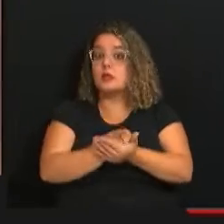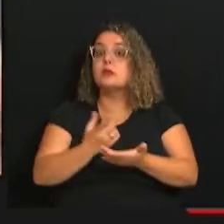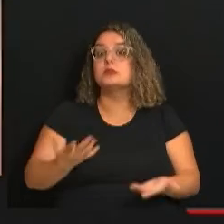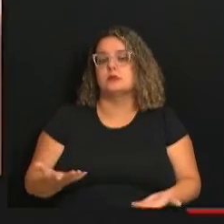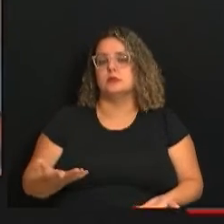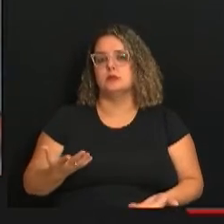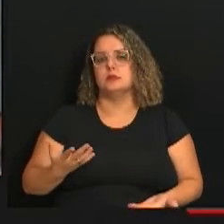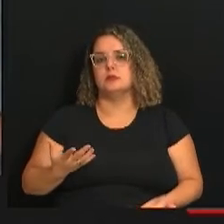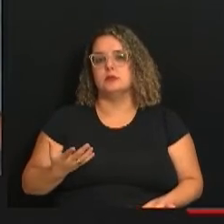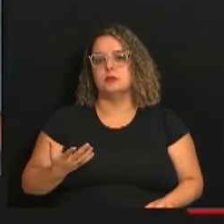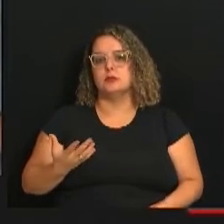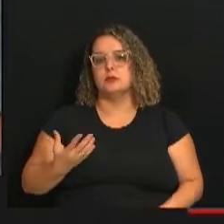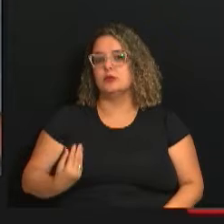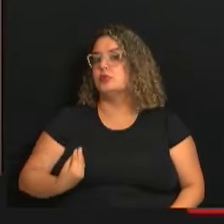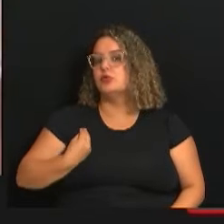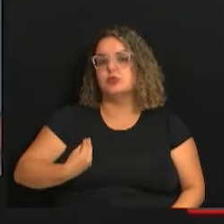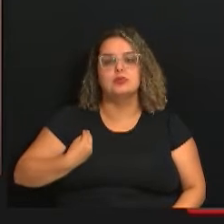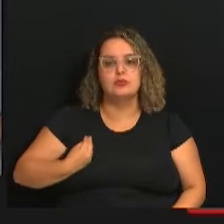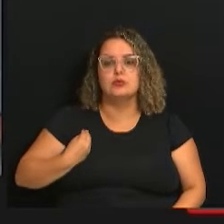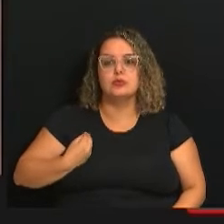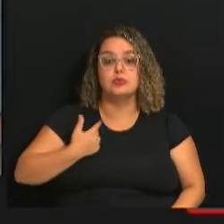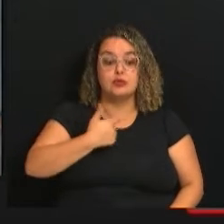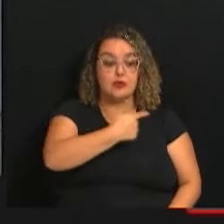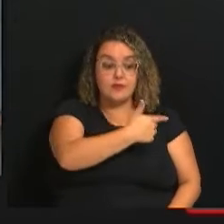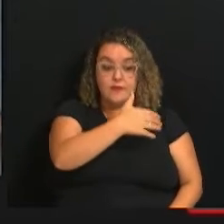em 20 minutos e ter tempo de trabalhar.